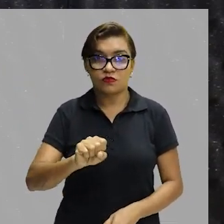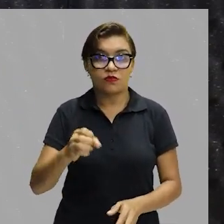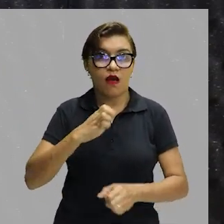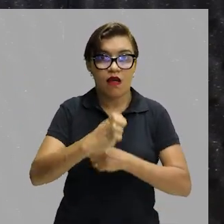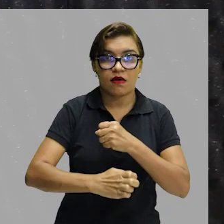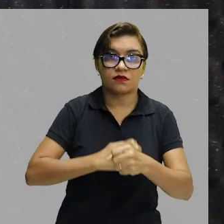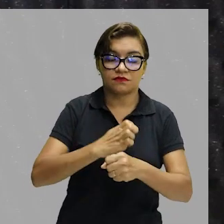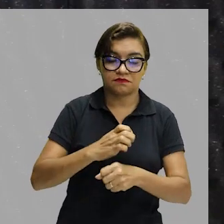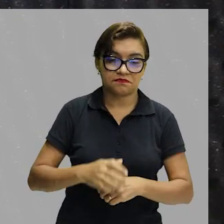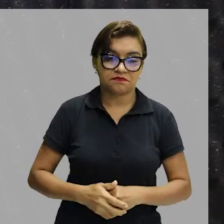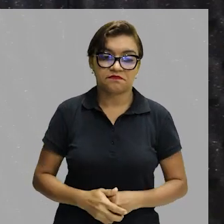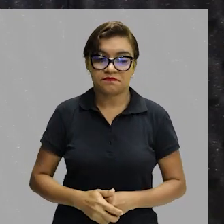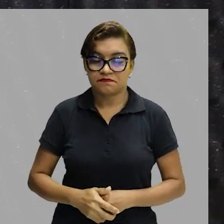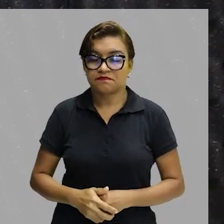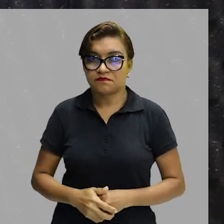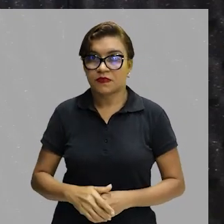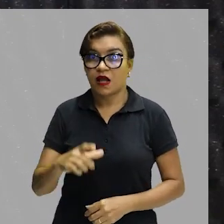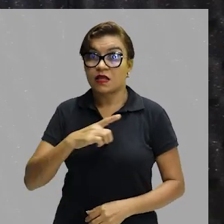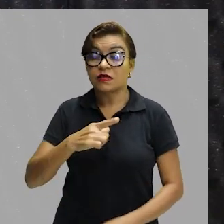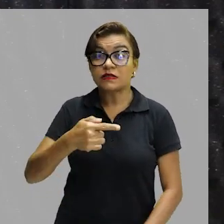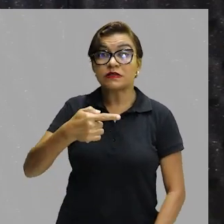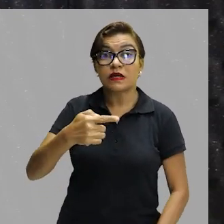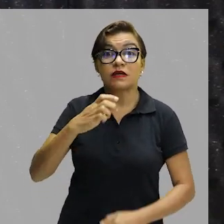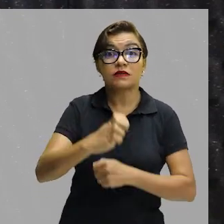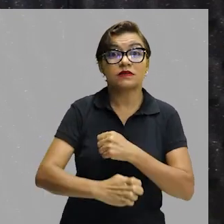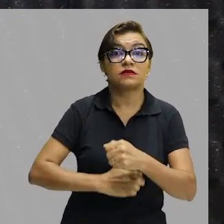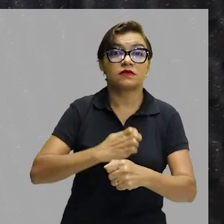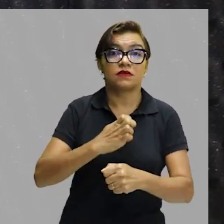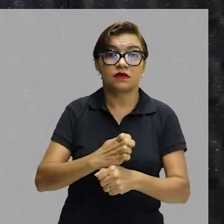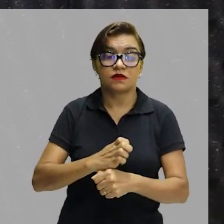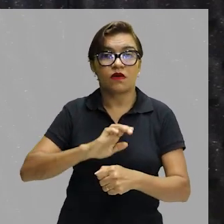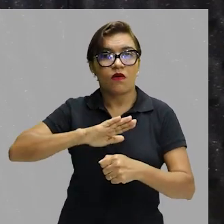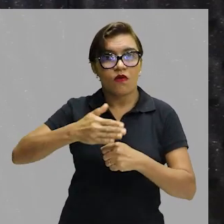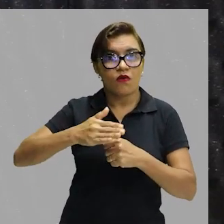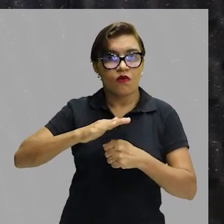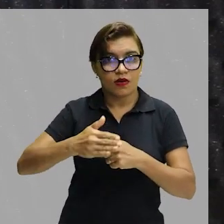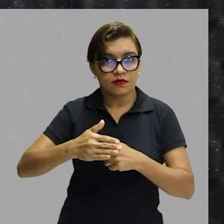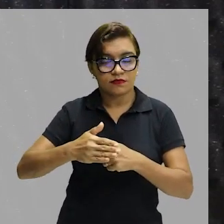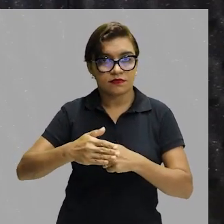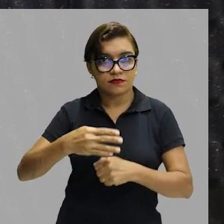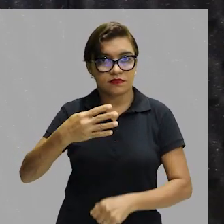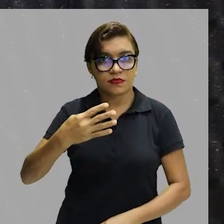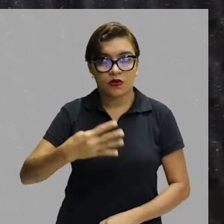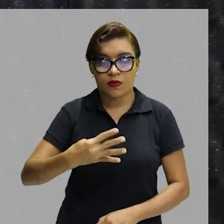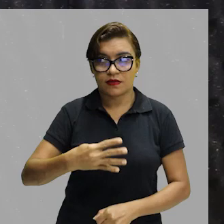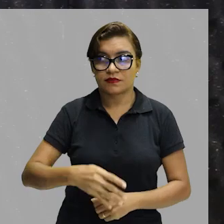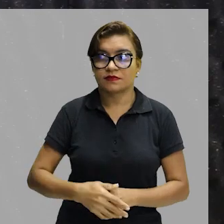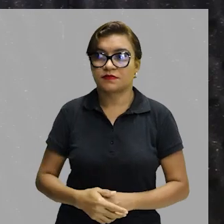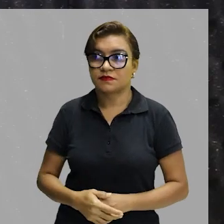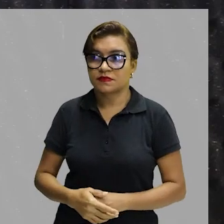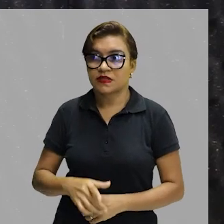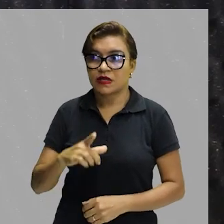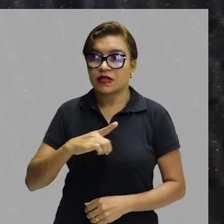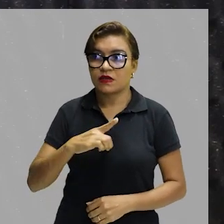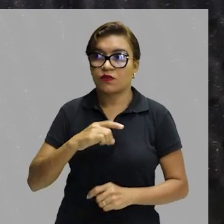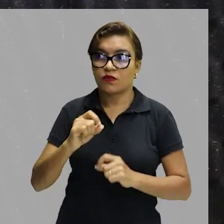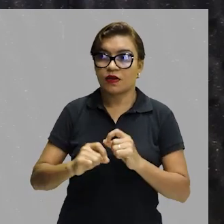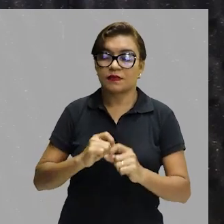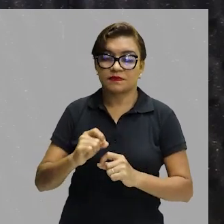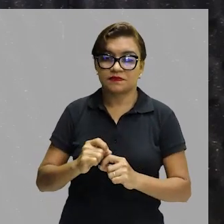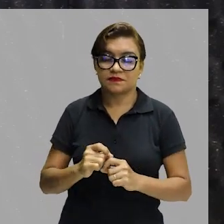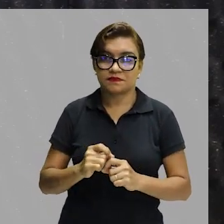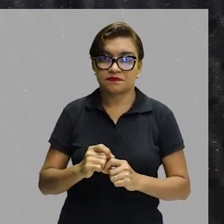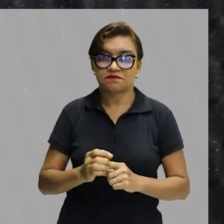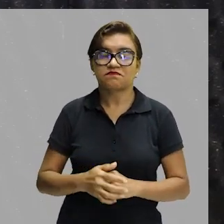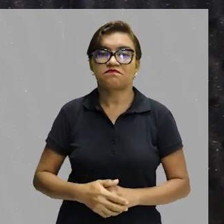na última camada, nós temos 7 elétrons. 4s2, 4p5. 2 mais 5,